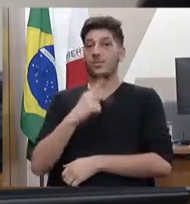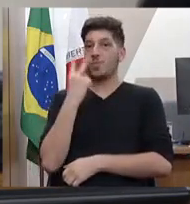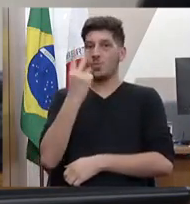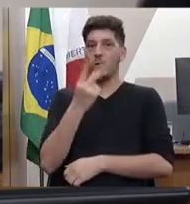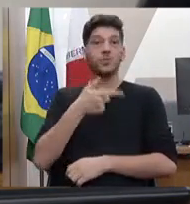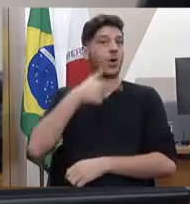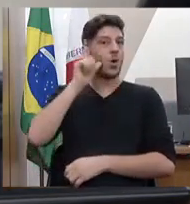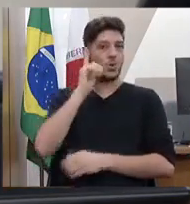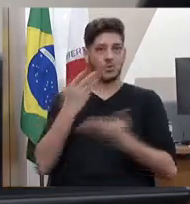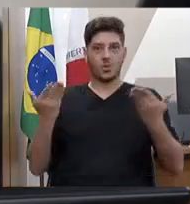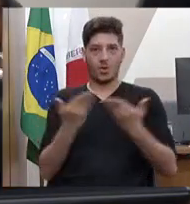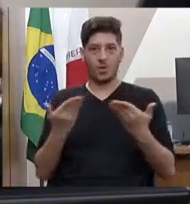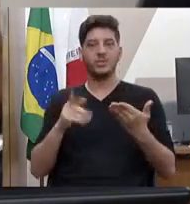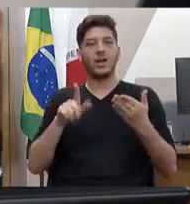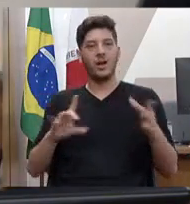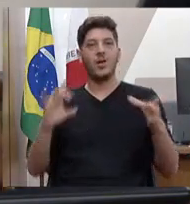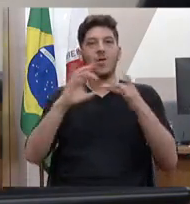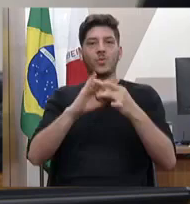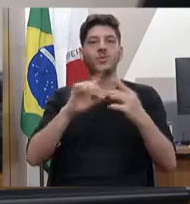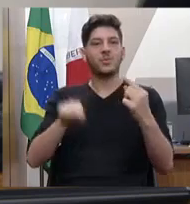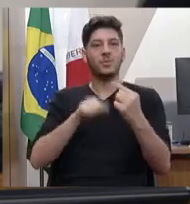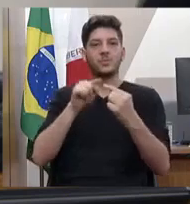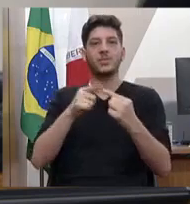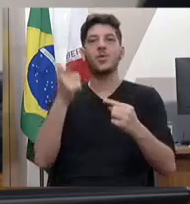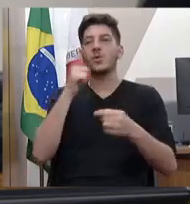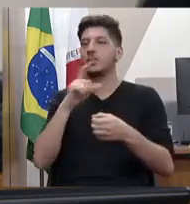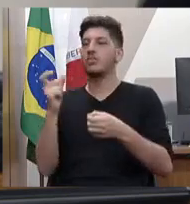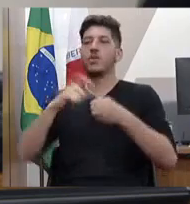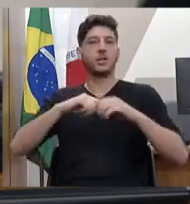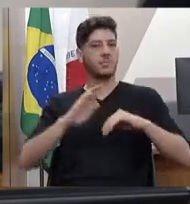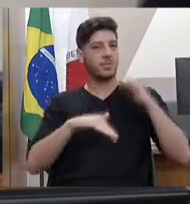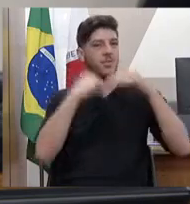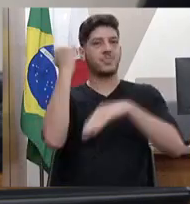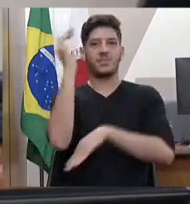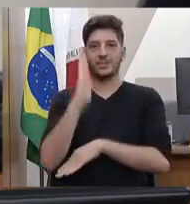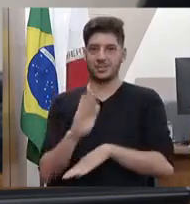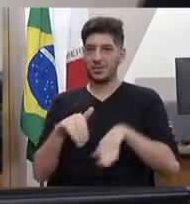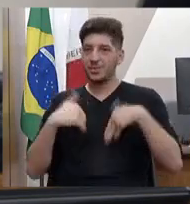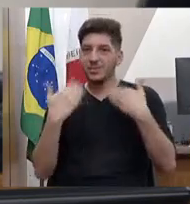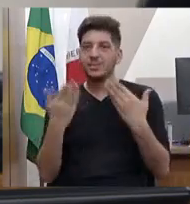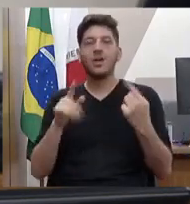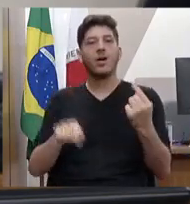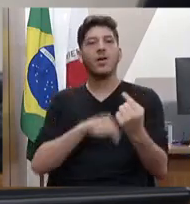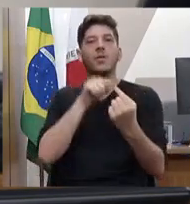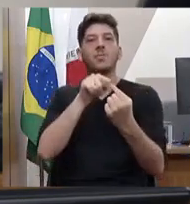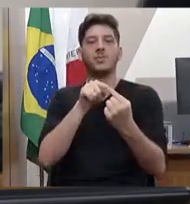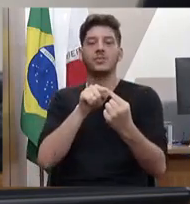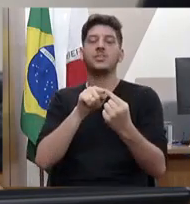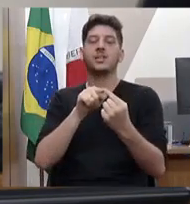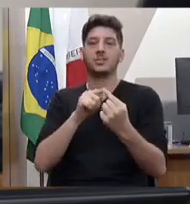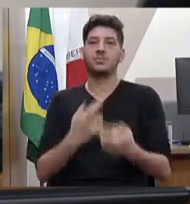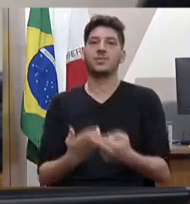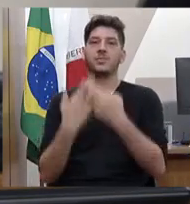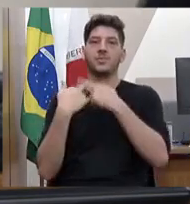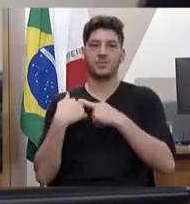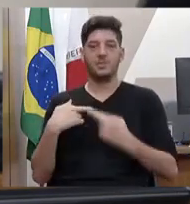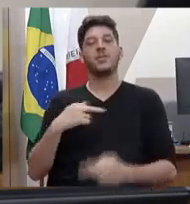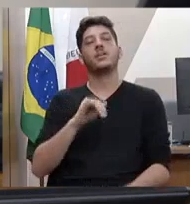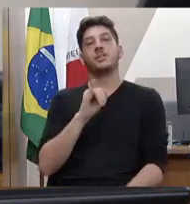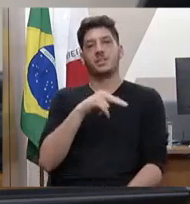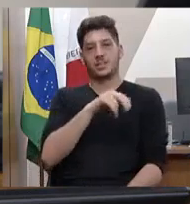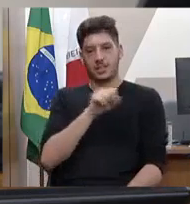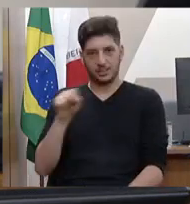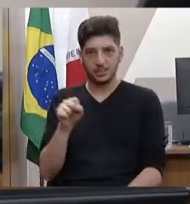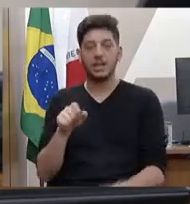que essa união para reconstruir o país então fica aqui essa tarefa da Previdência Social a questão